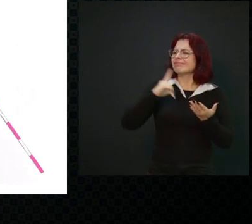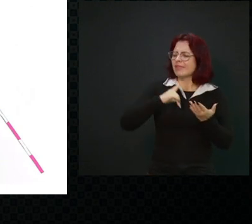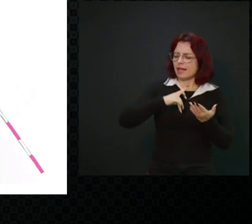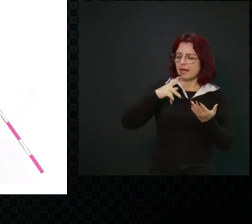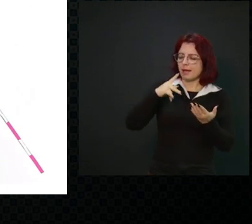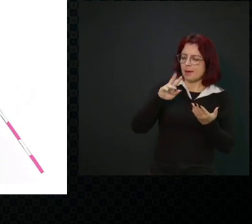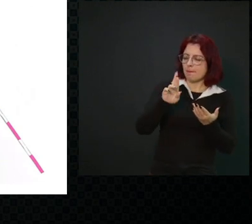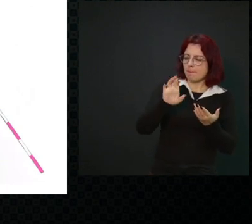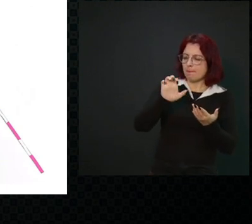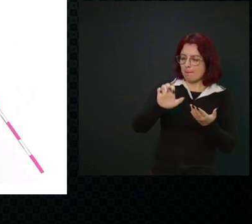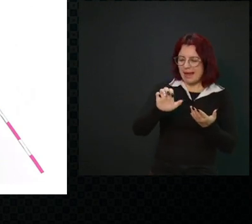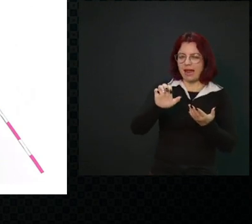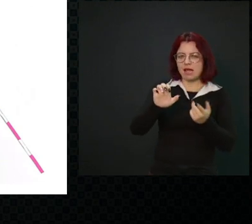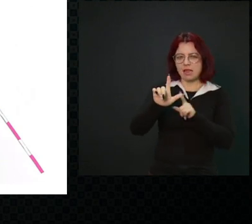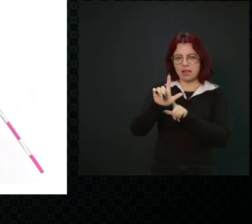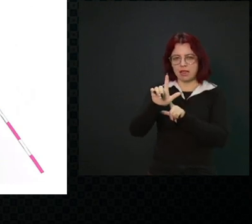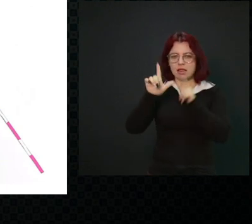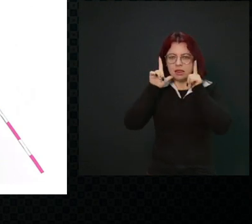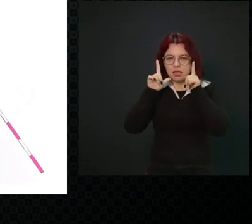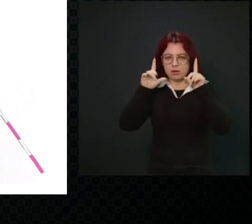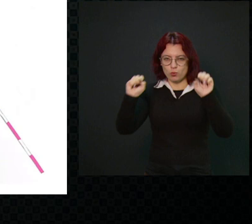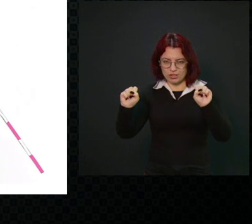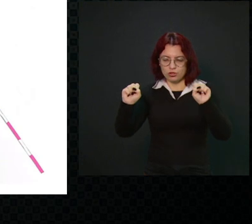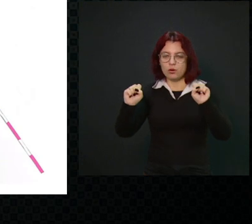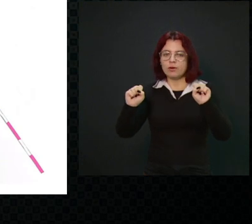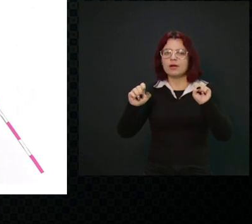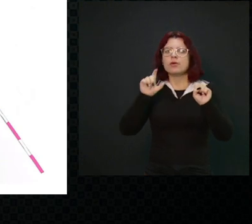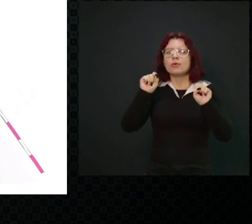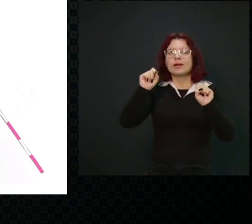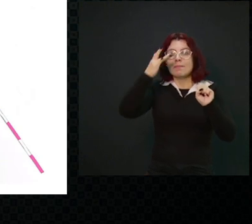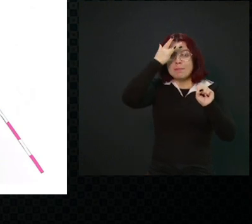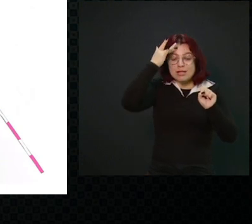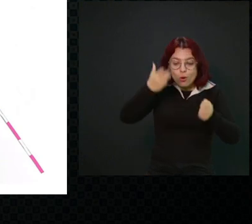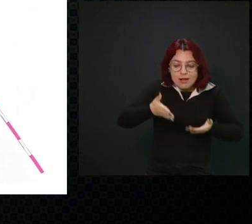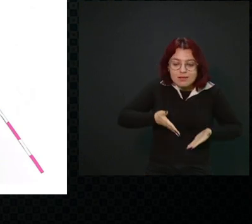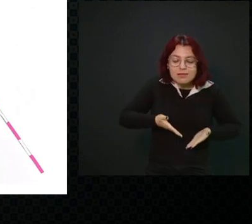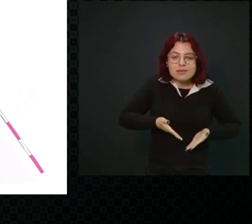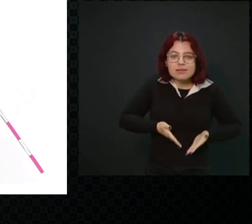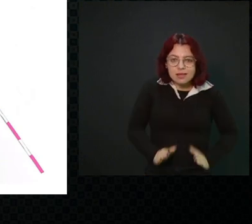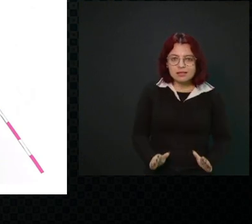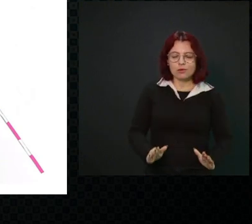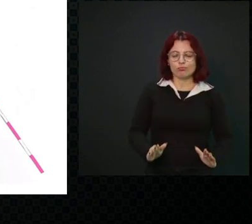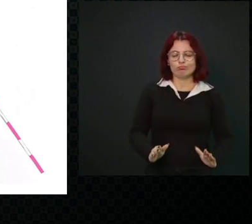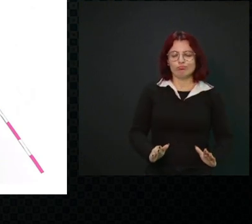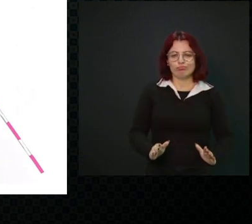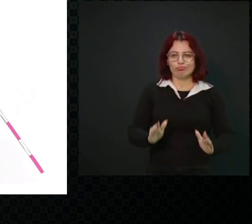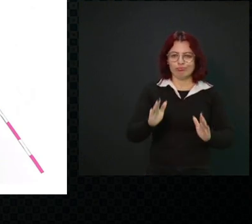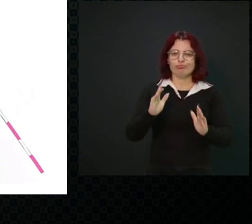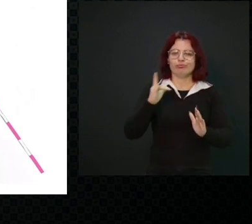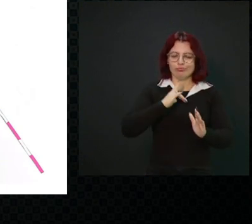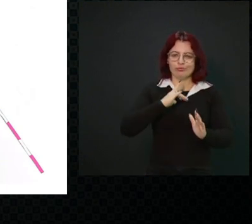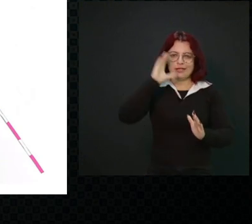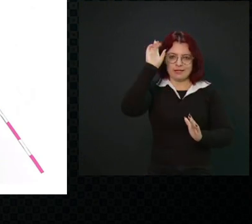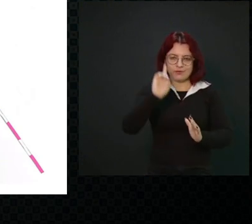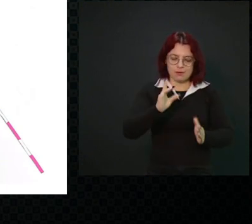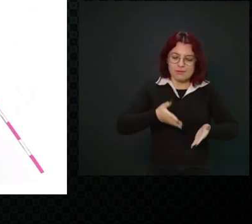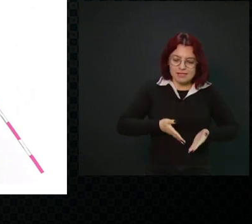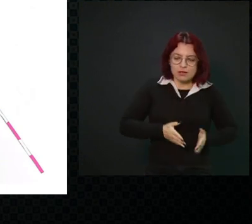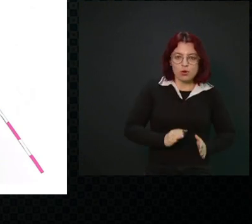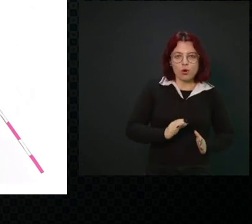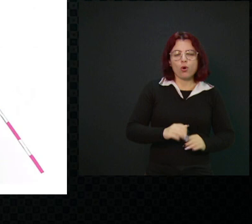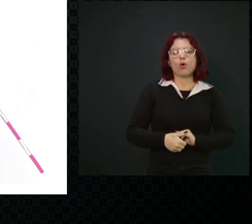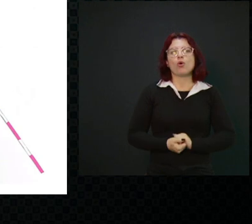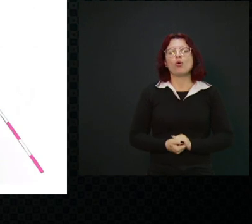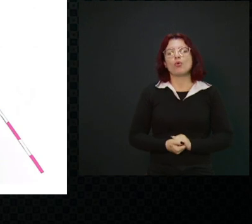o congênito. O congênito é a pessoa que já nasceu com um comprometimento. Ou ele